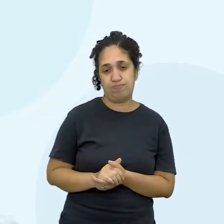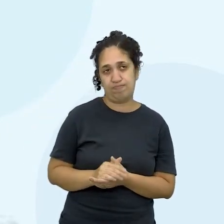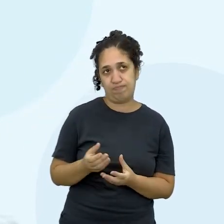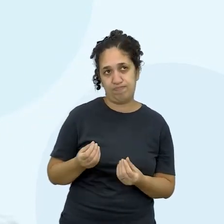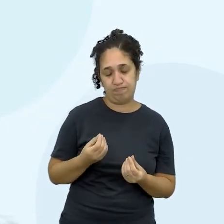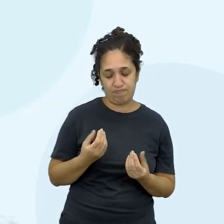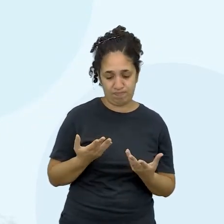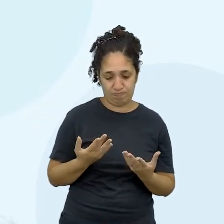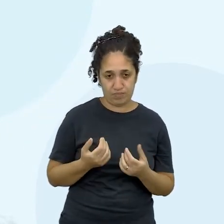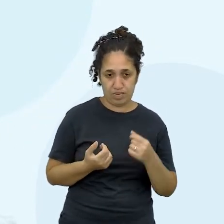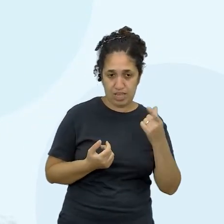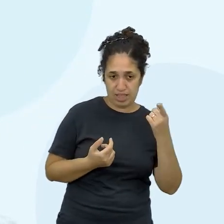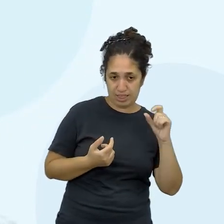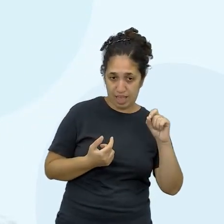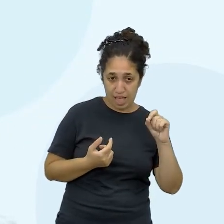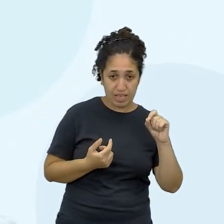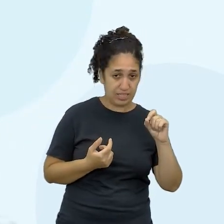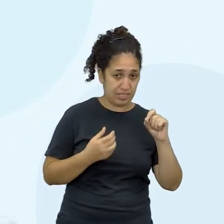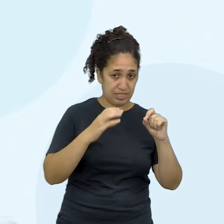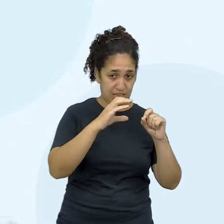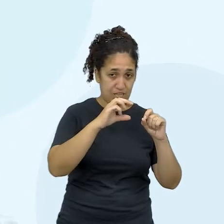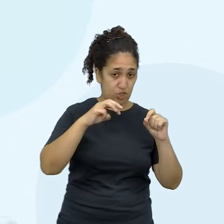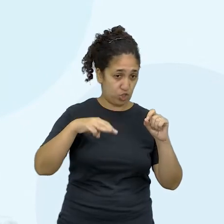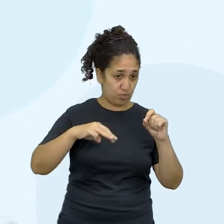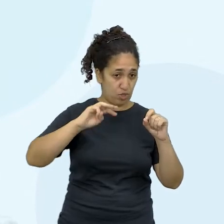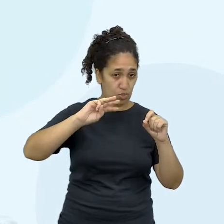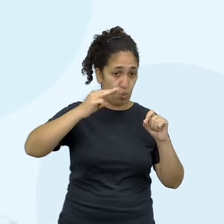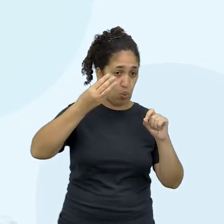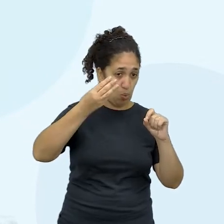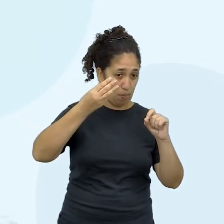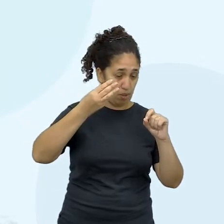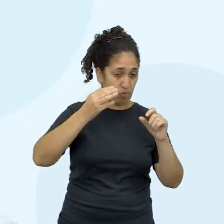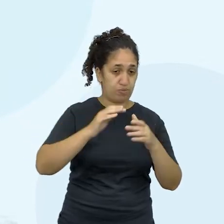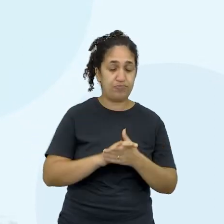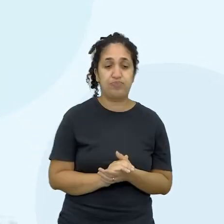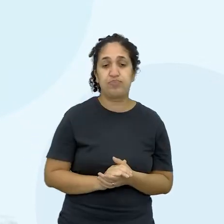de 10 centímetros cúbicos, olha,